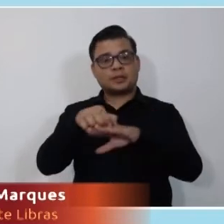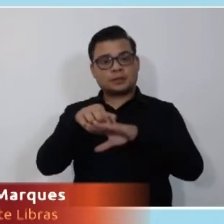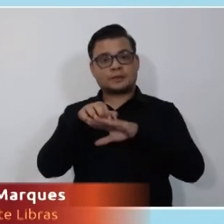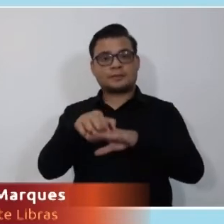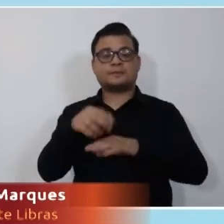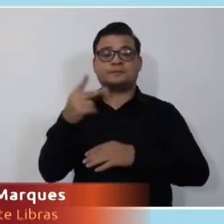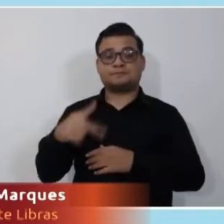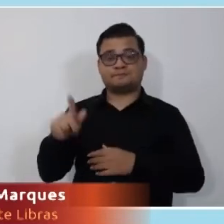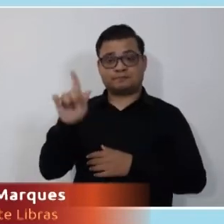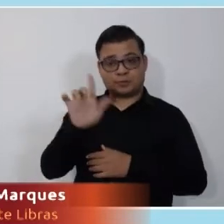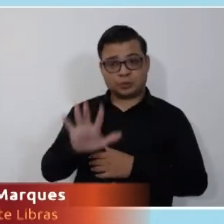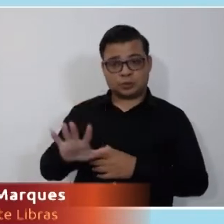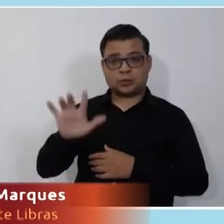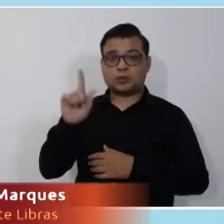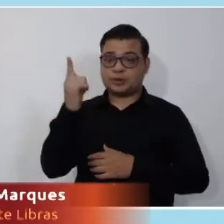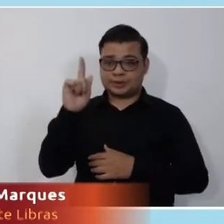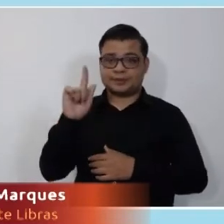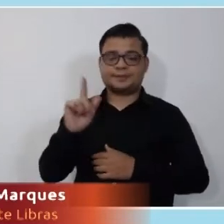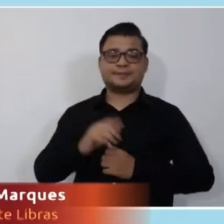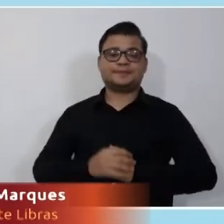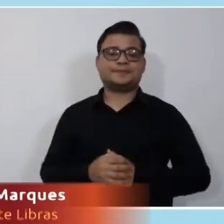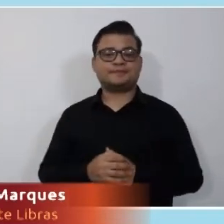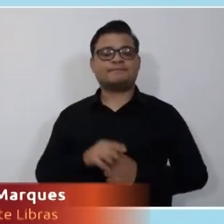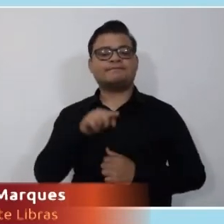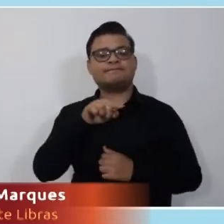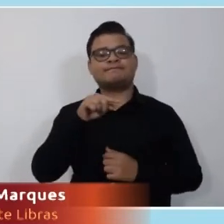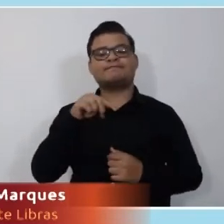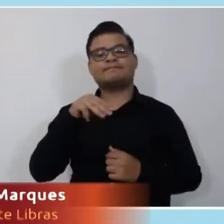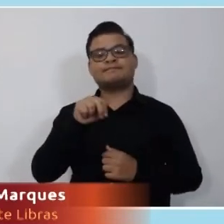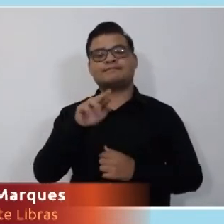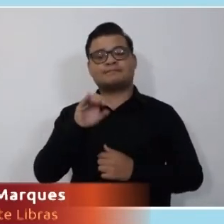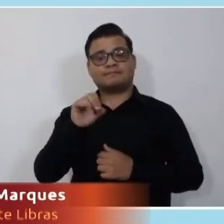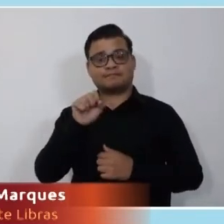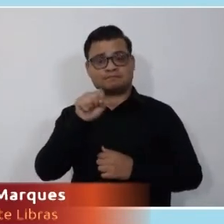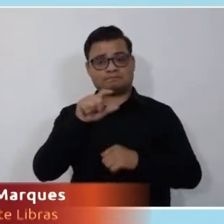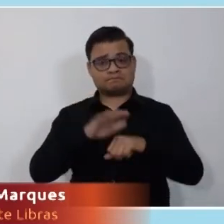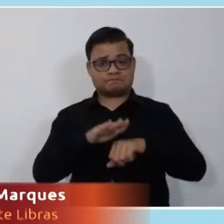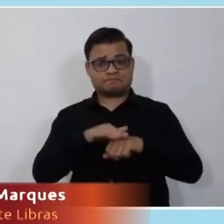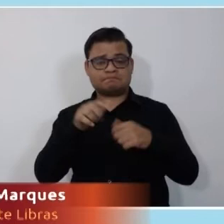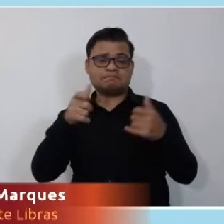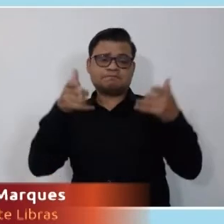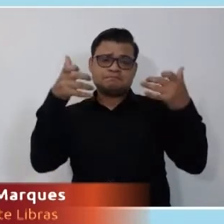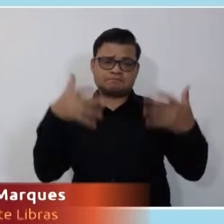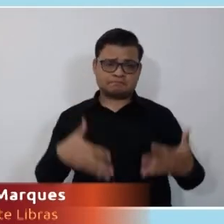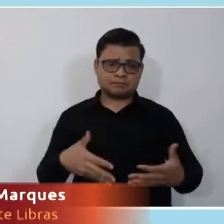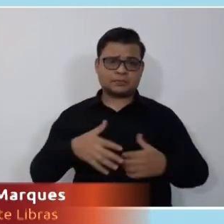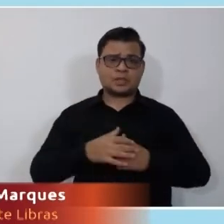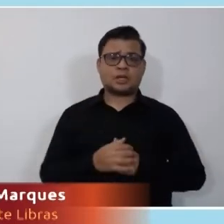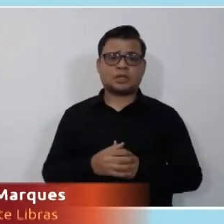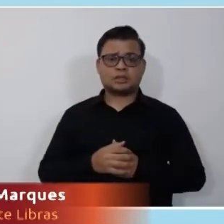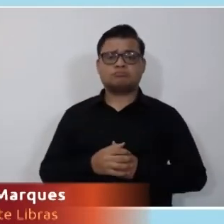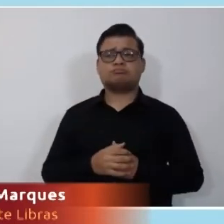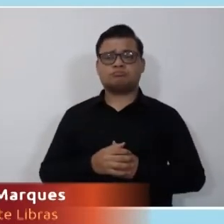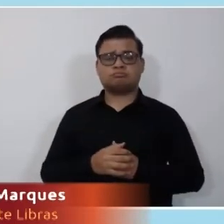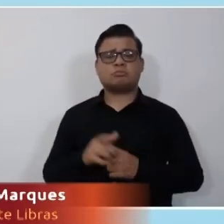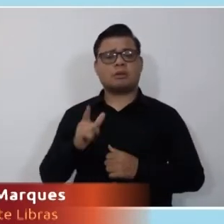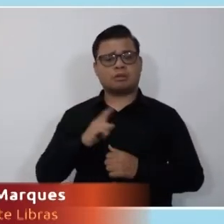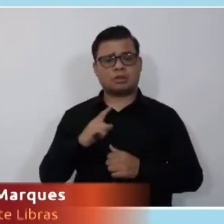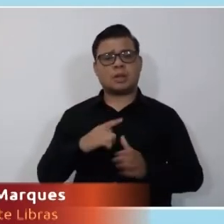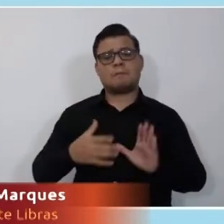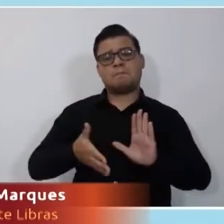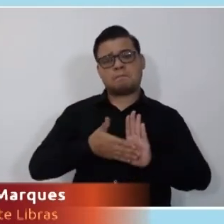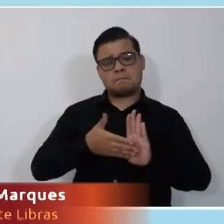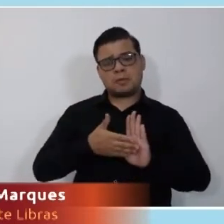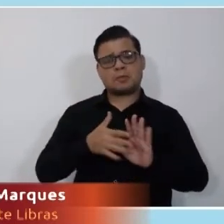agora. Marcos, explica para a gente quais mudanças estão sendo propostas e planejadas